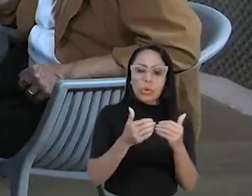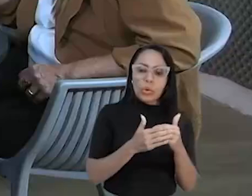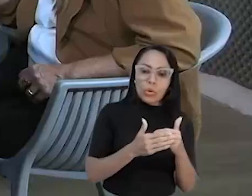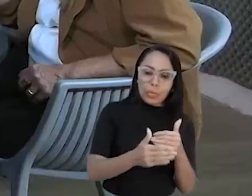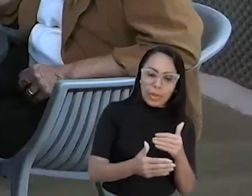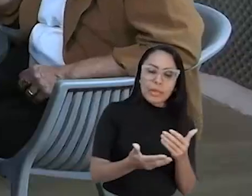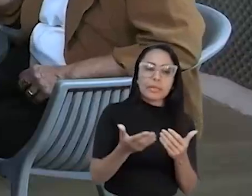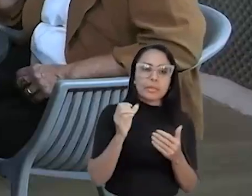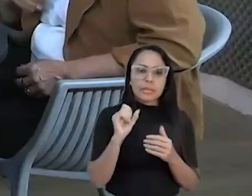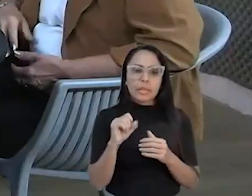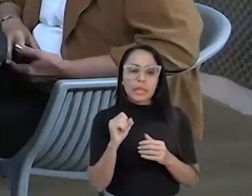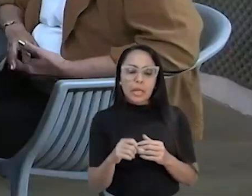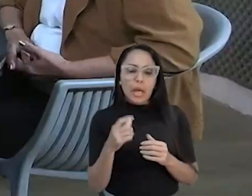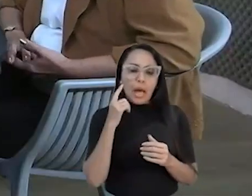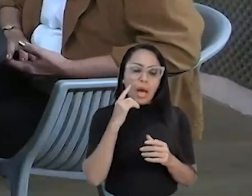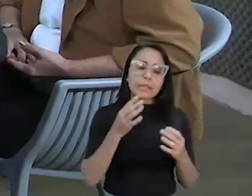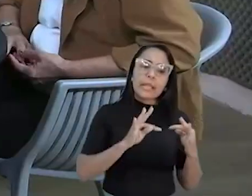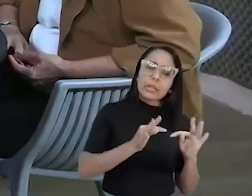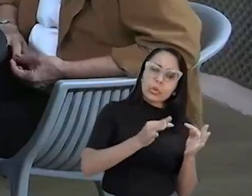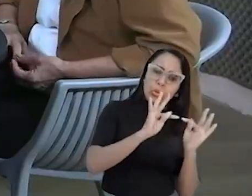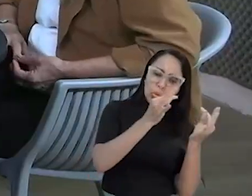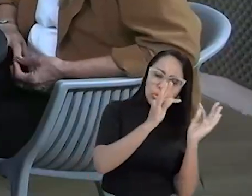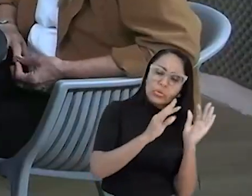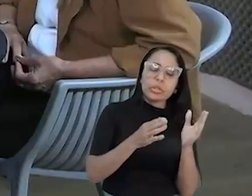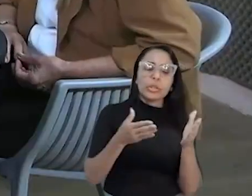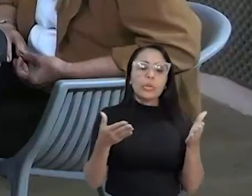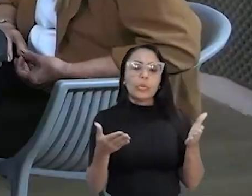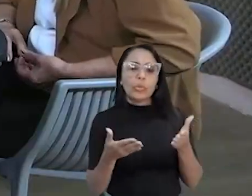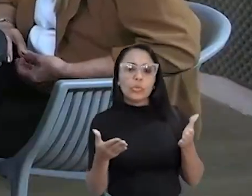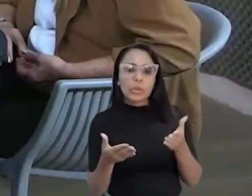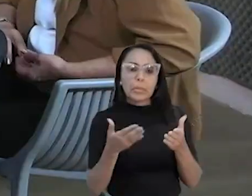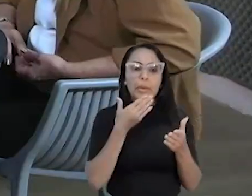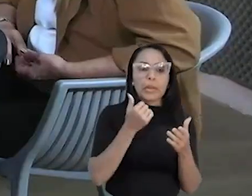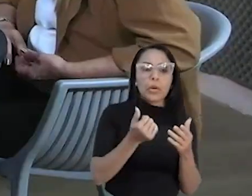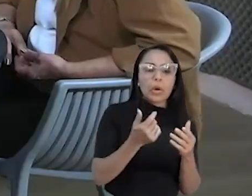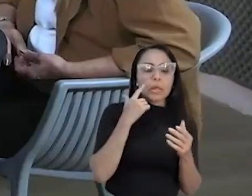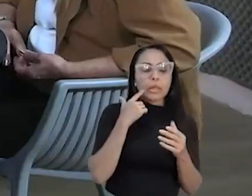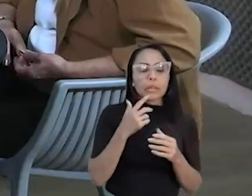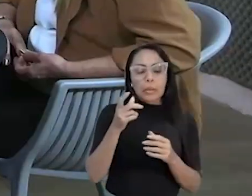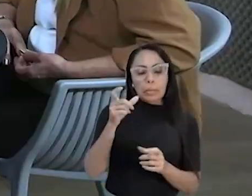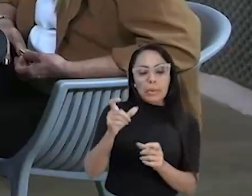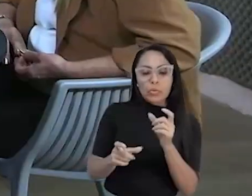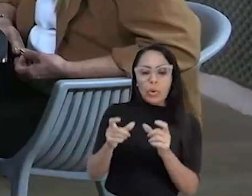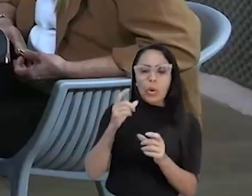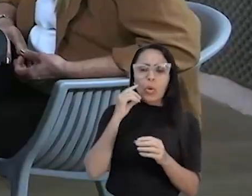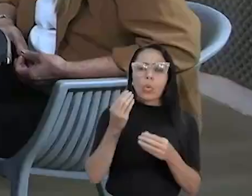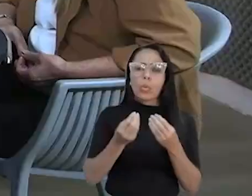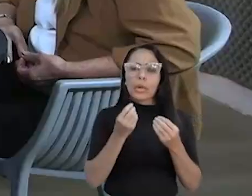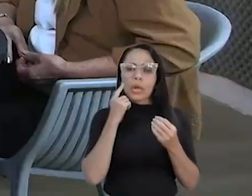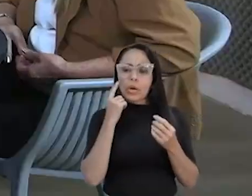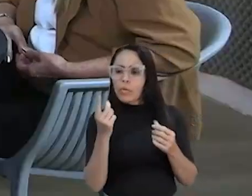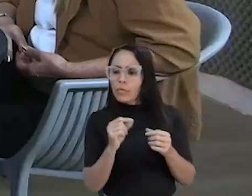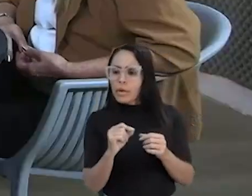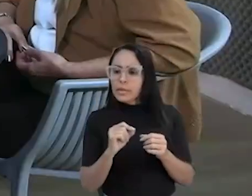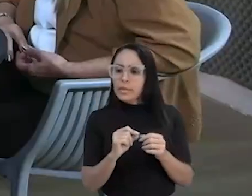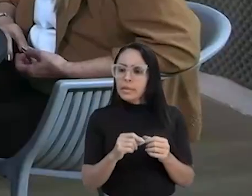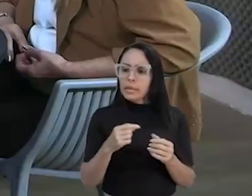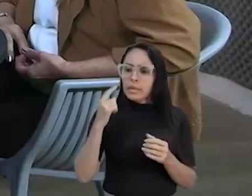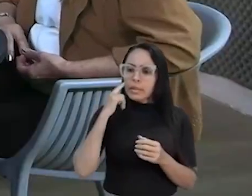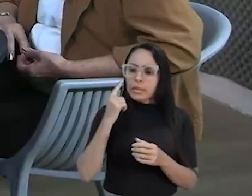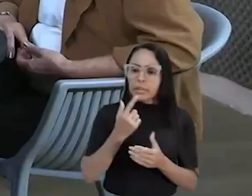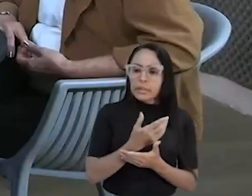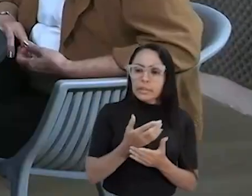tecnologia, né? atualizar. A tecnologia começa a se atualizar, porque muitas vezes eu acho que as pessoas têm ideias, mas como é que eu vou produzir, né? E é E caro, essa, né? e